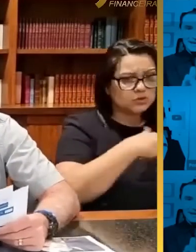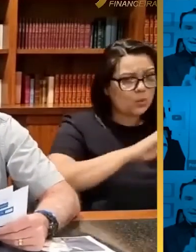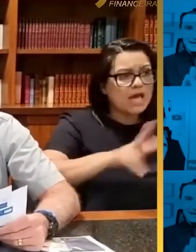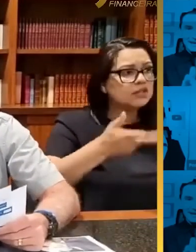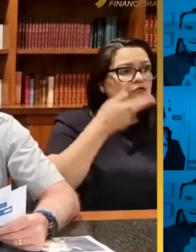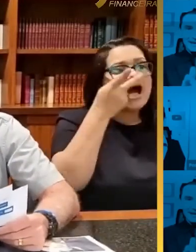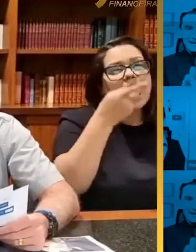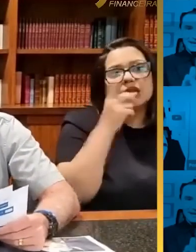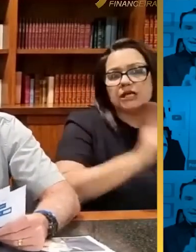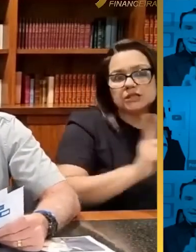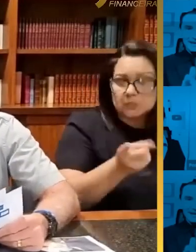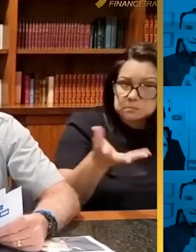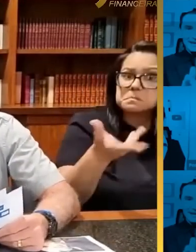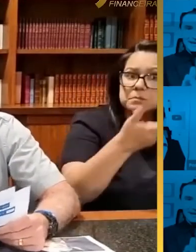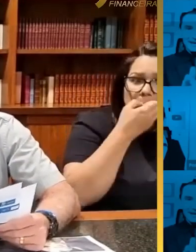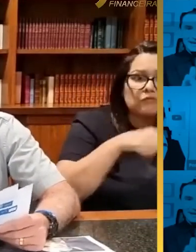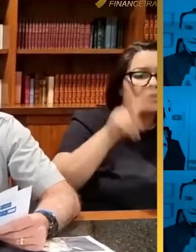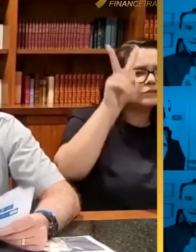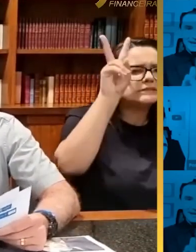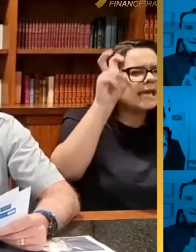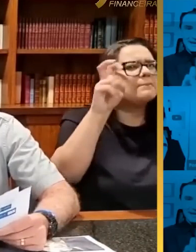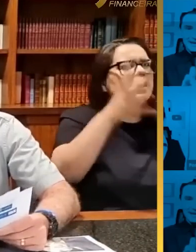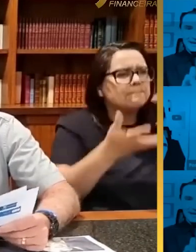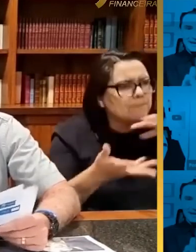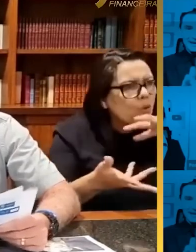aqui, tratamos na questão de fome no mundo,